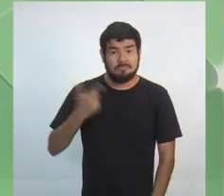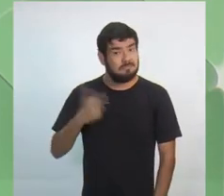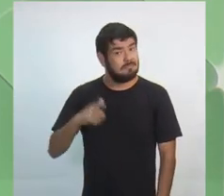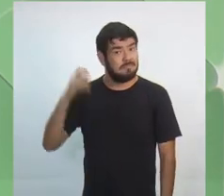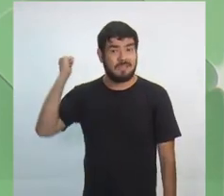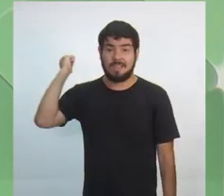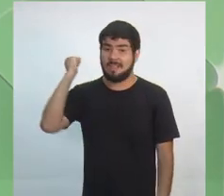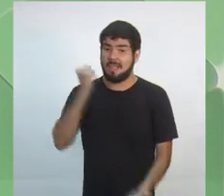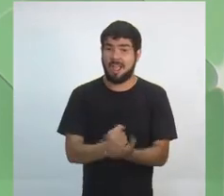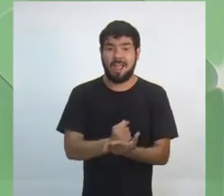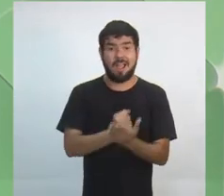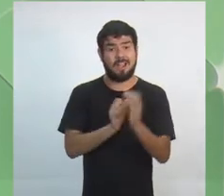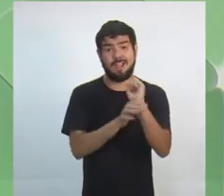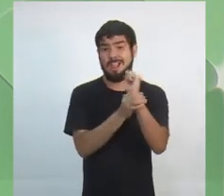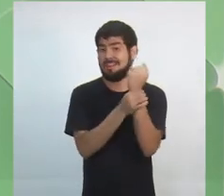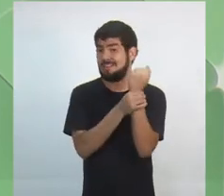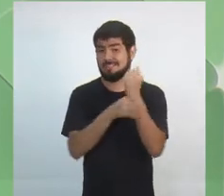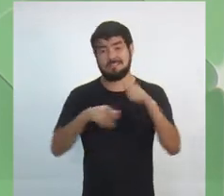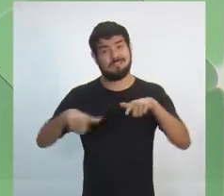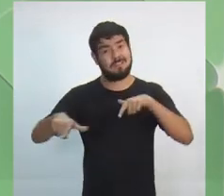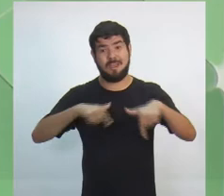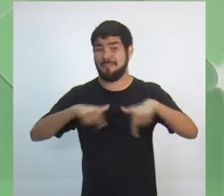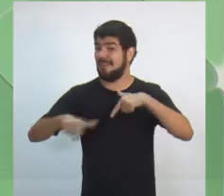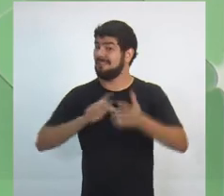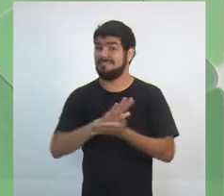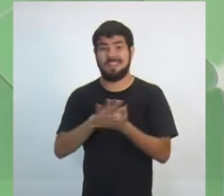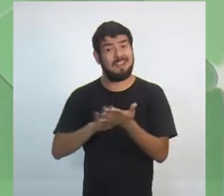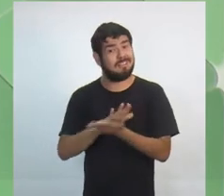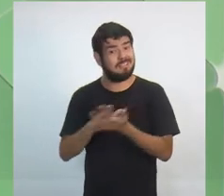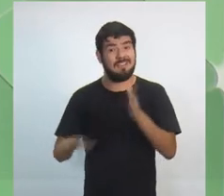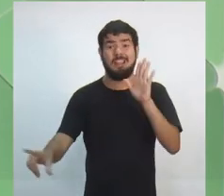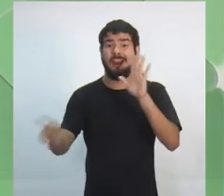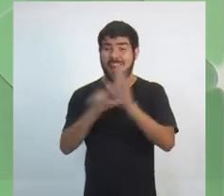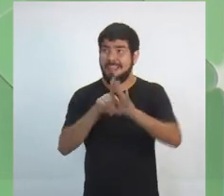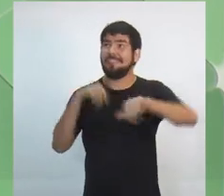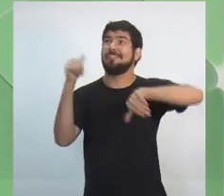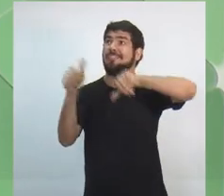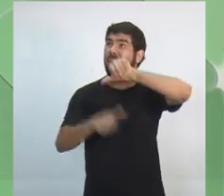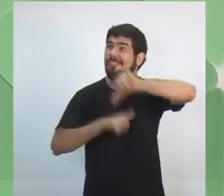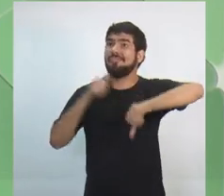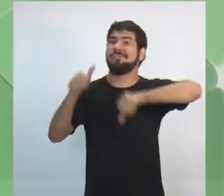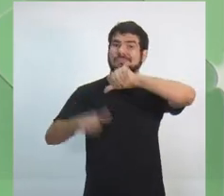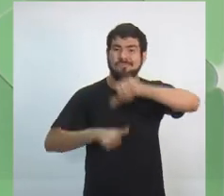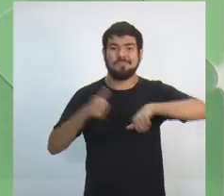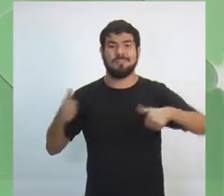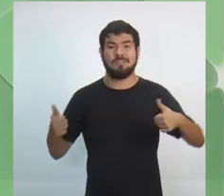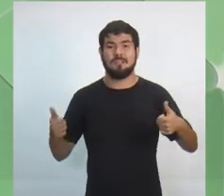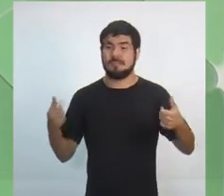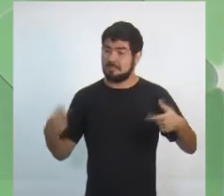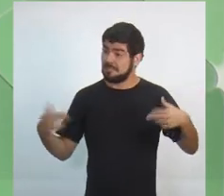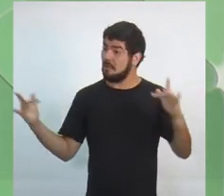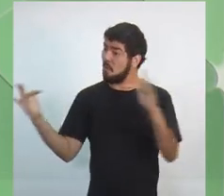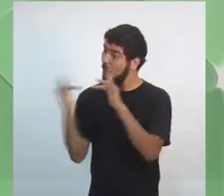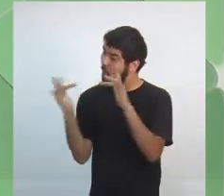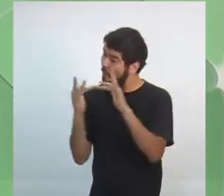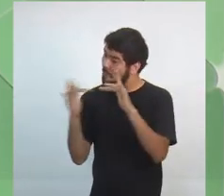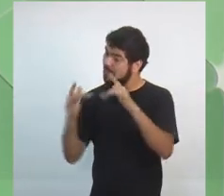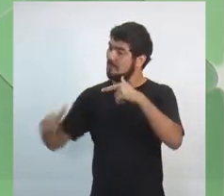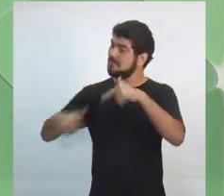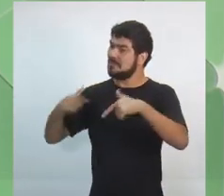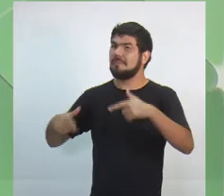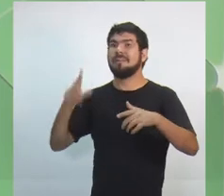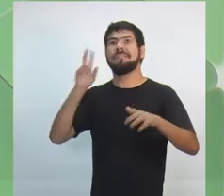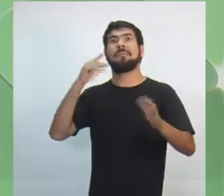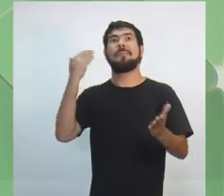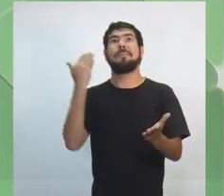nenhuma de emprego. Se nós não renovarmos dentro de uma data base uma convenção, um acordo coletivo, a outra atividade ela foi extinta,